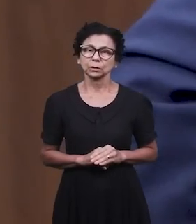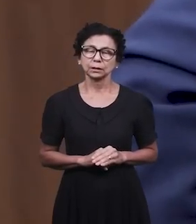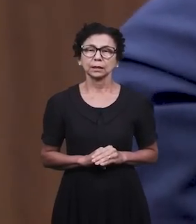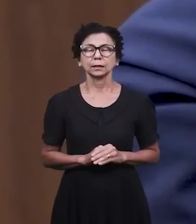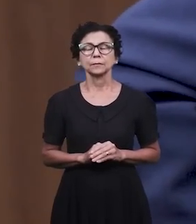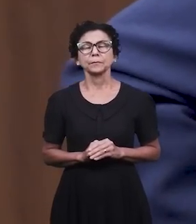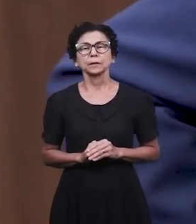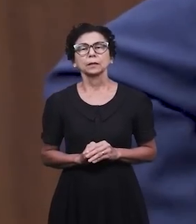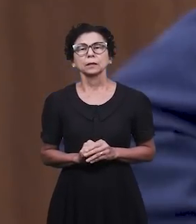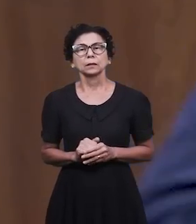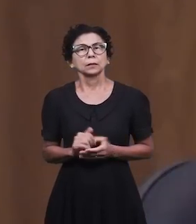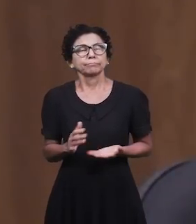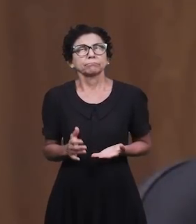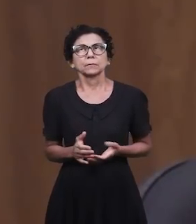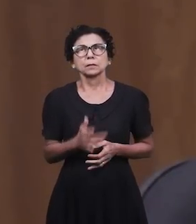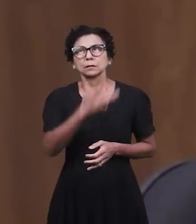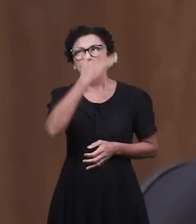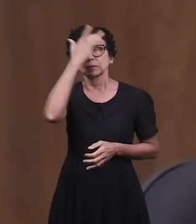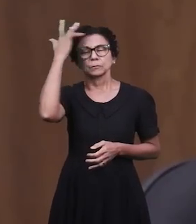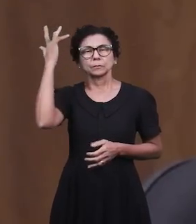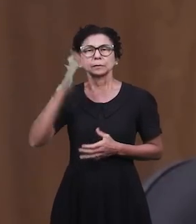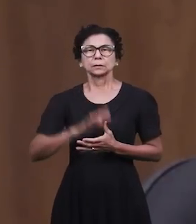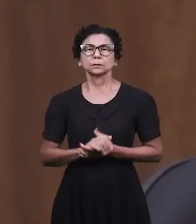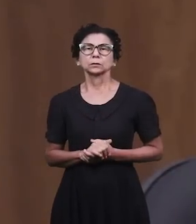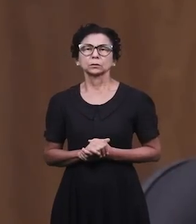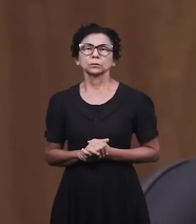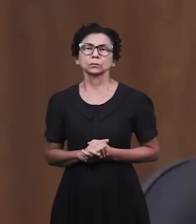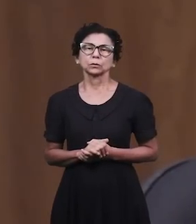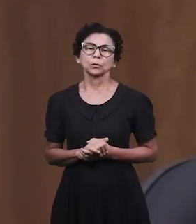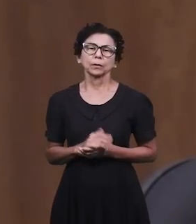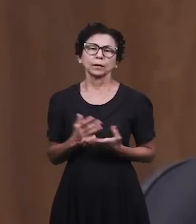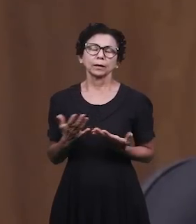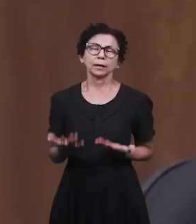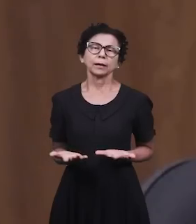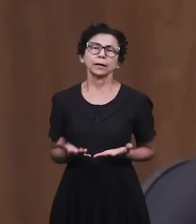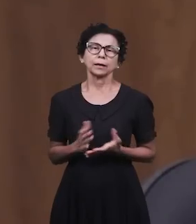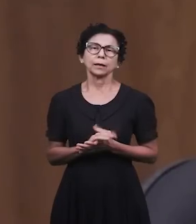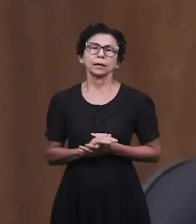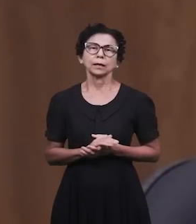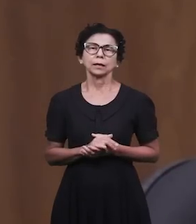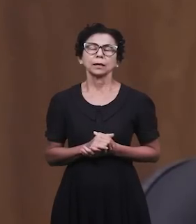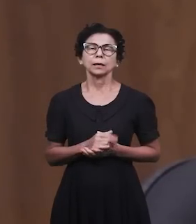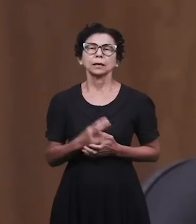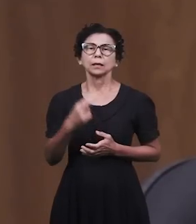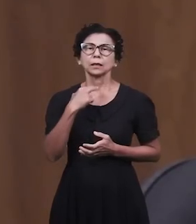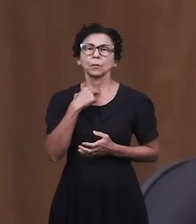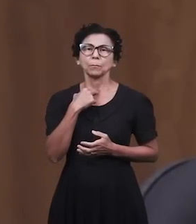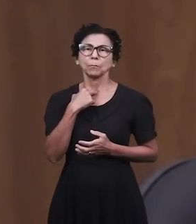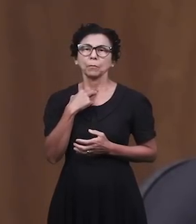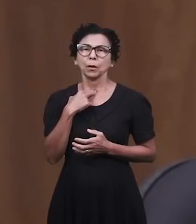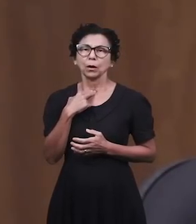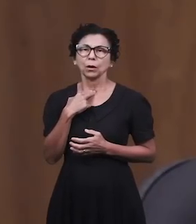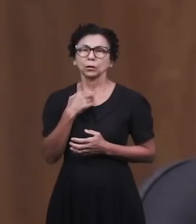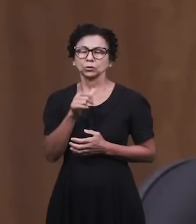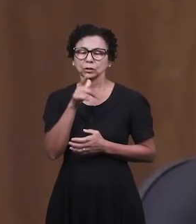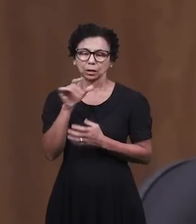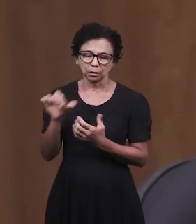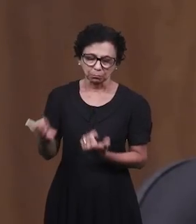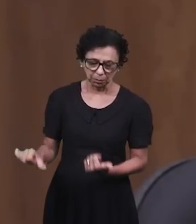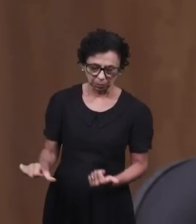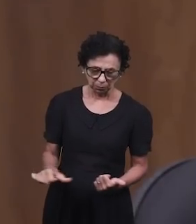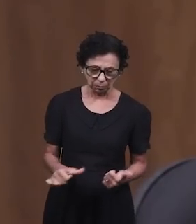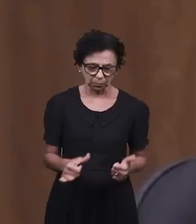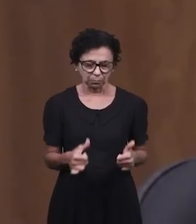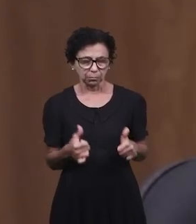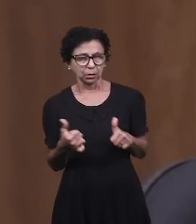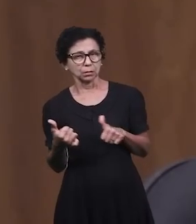Quando você não tem, você pode ter batizando em condições físicas desfavoráveis, às vezes ele está